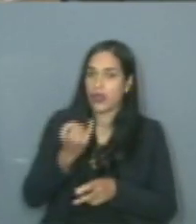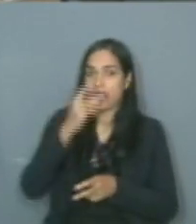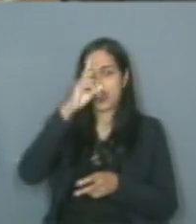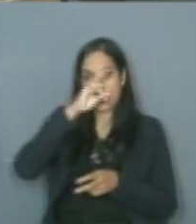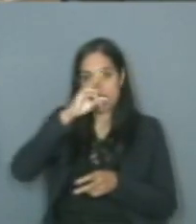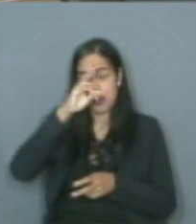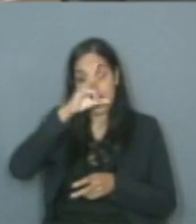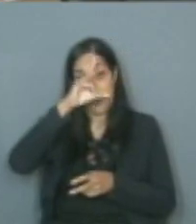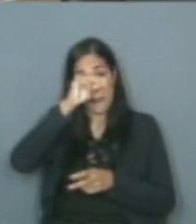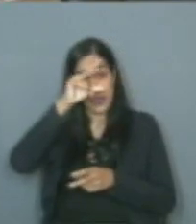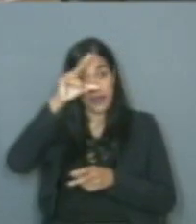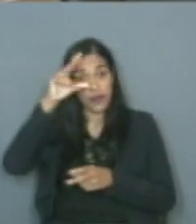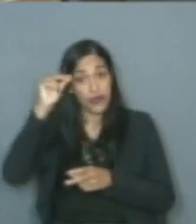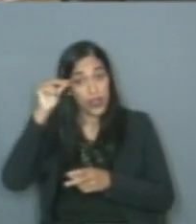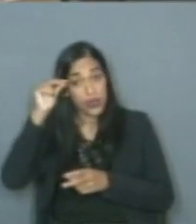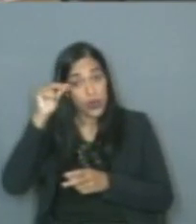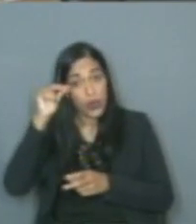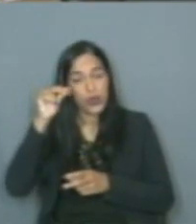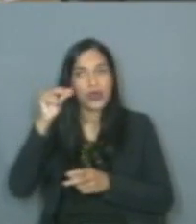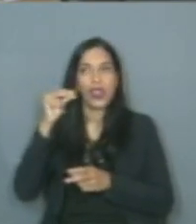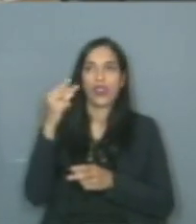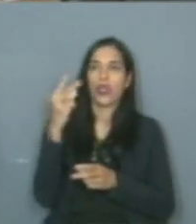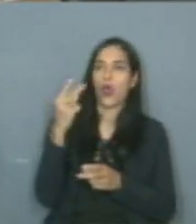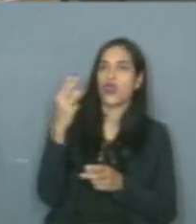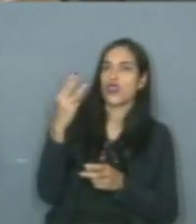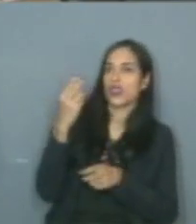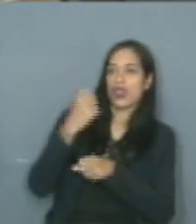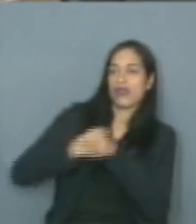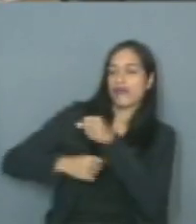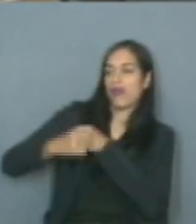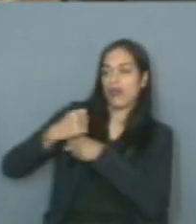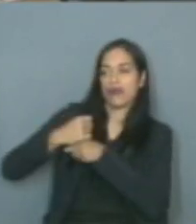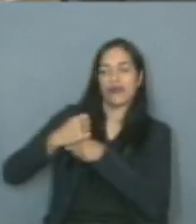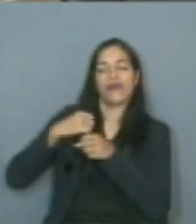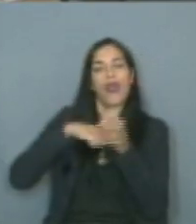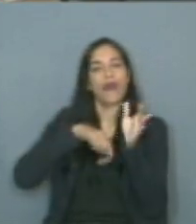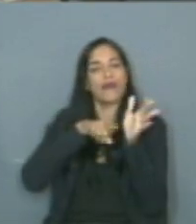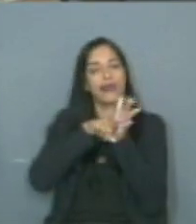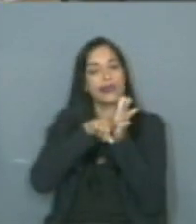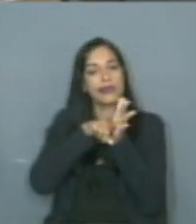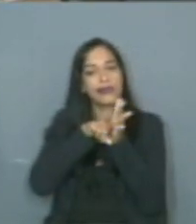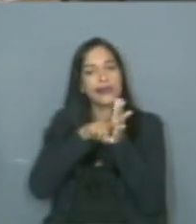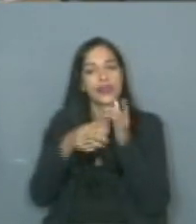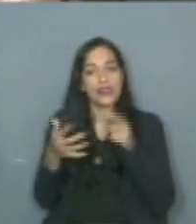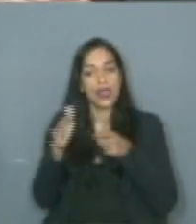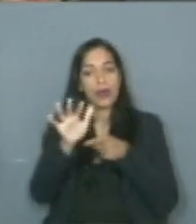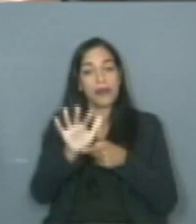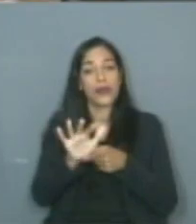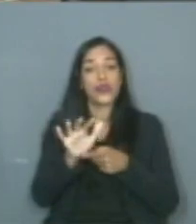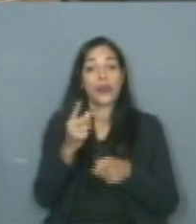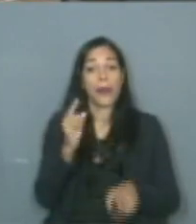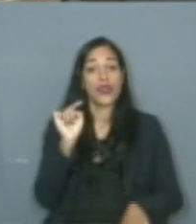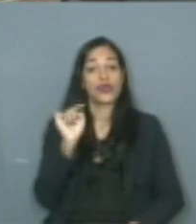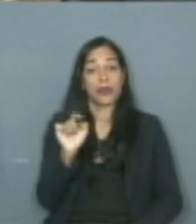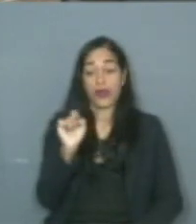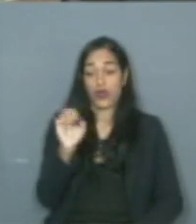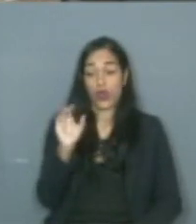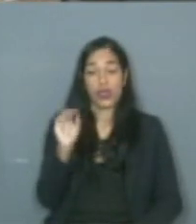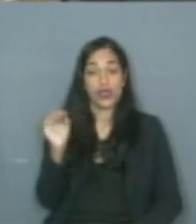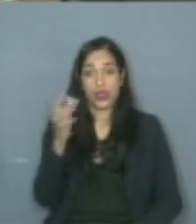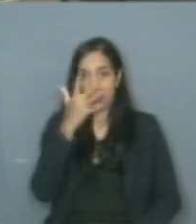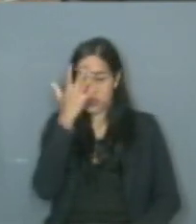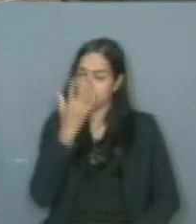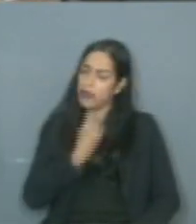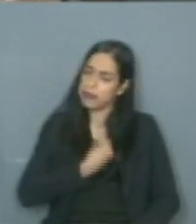que a Prefeitura, há 2, 3 anos, divulgou o censo que relata mais de 1.800 pessoas